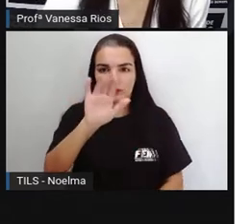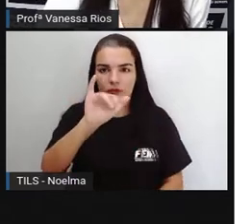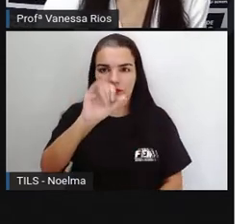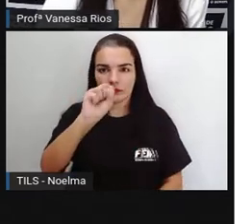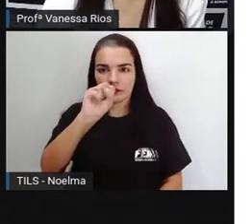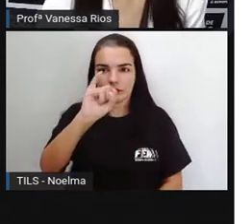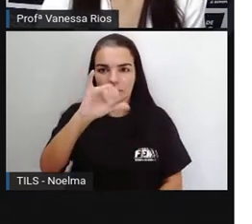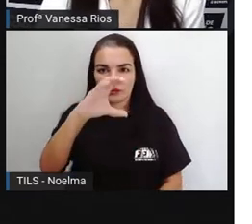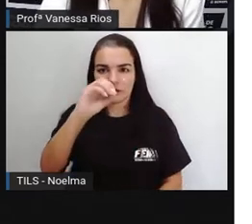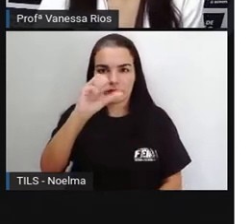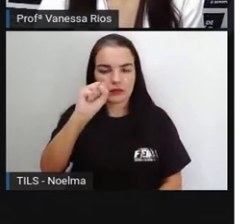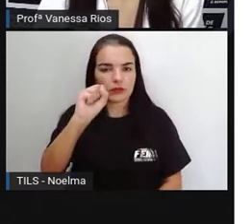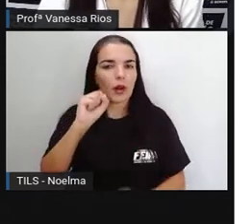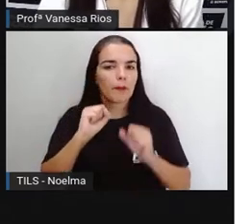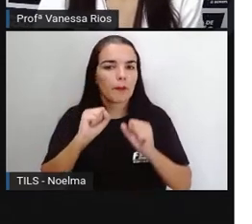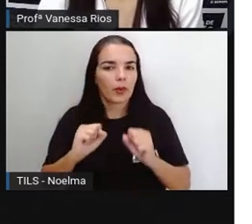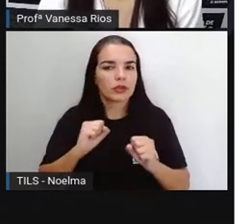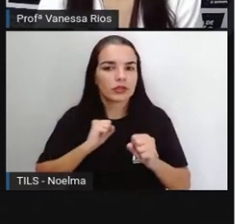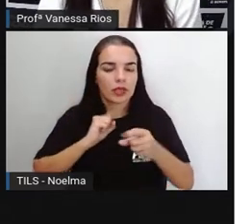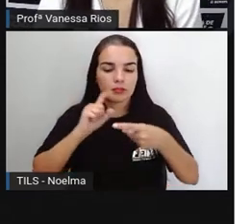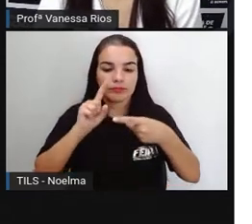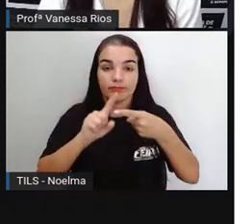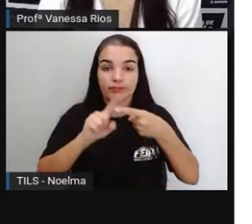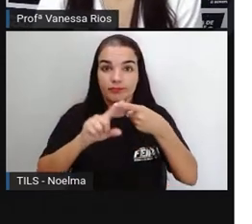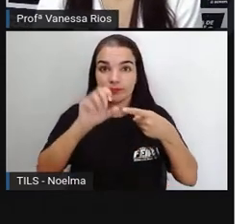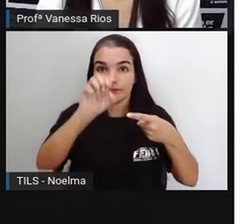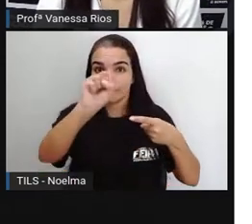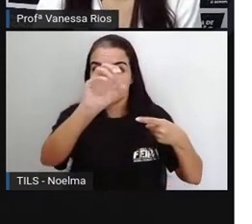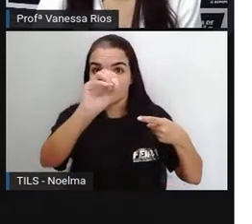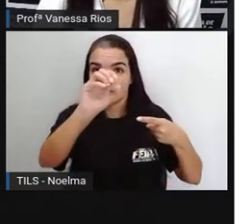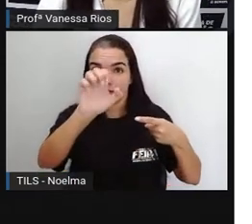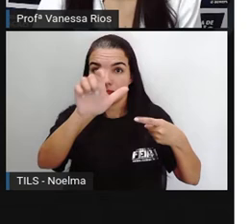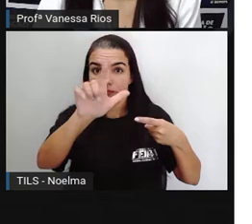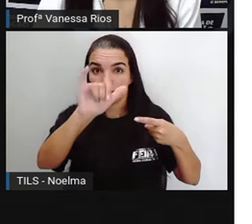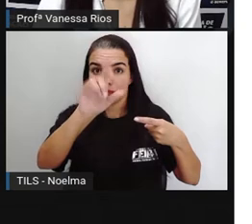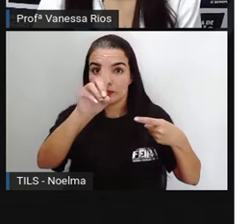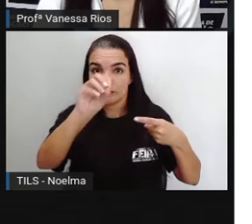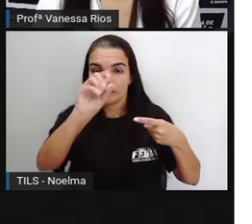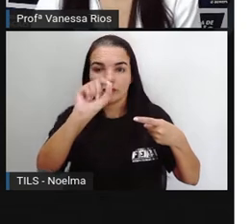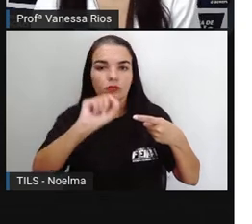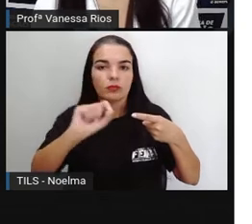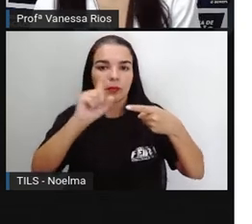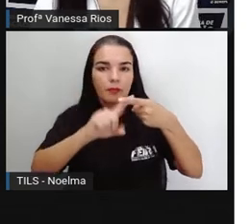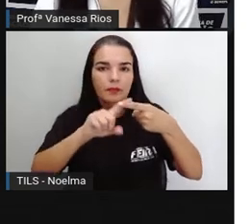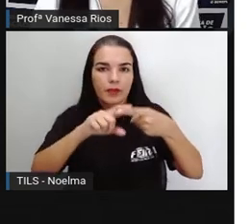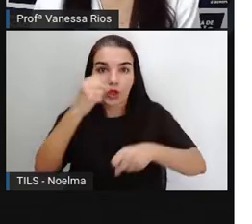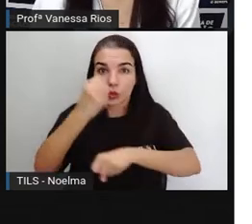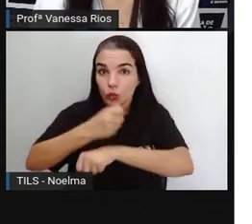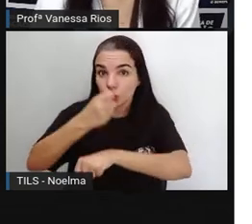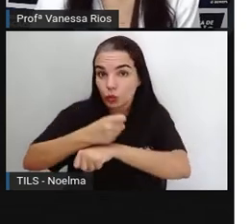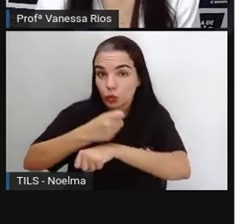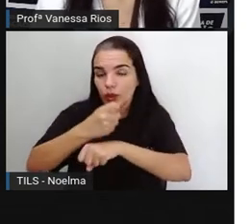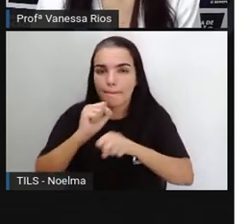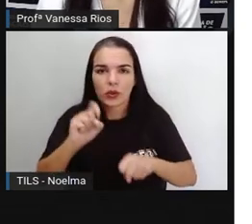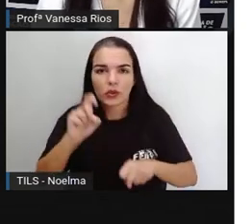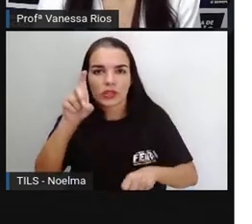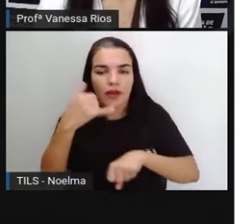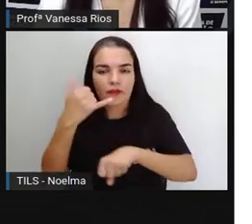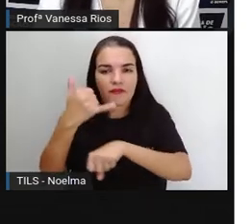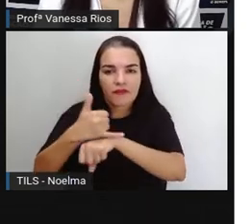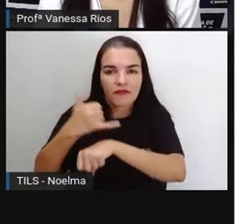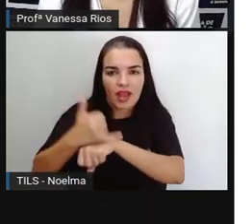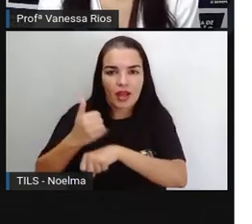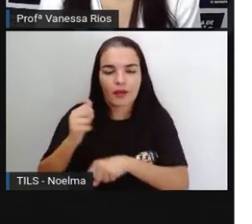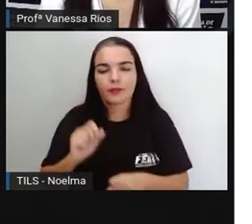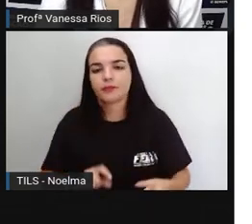estado sólido, exemplo aí de um material que aparece, né, no nosso dia a dia, estado sólido, ferro.